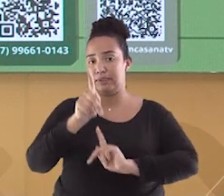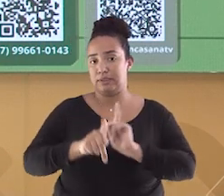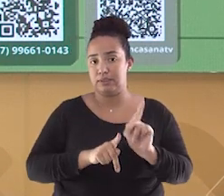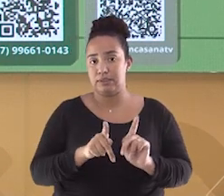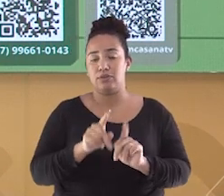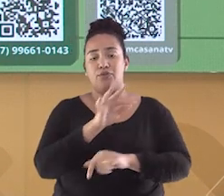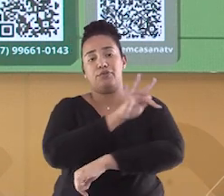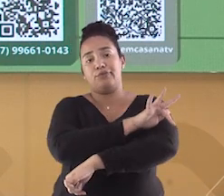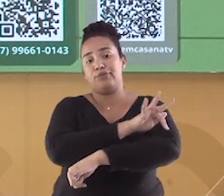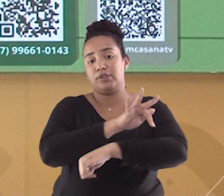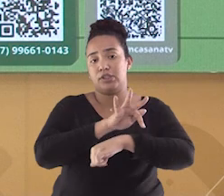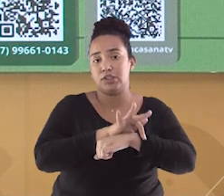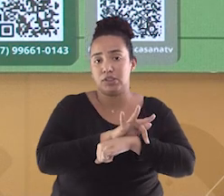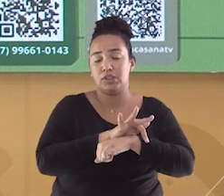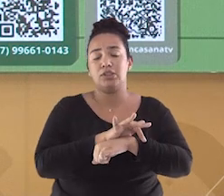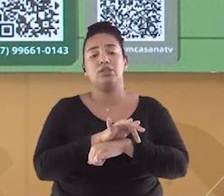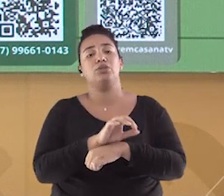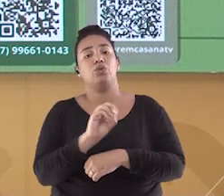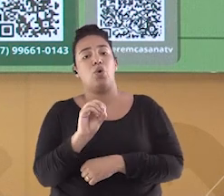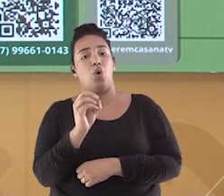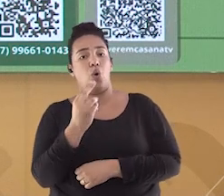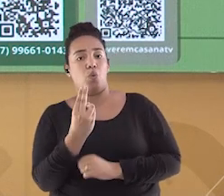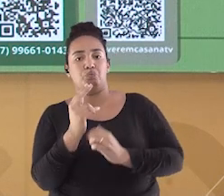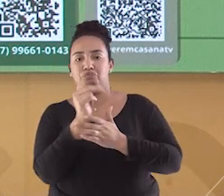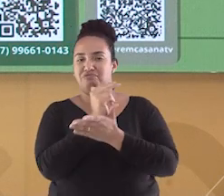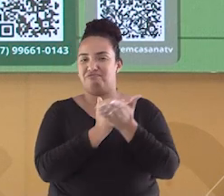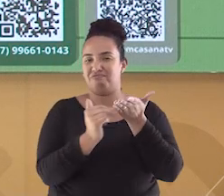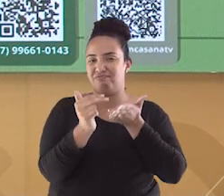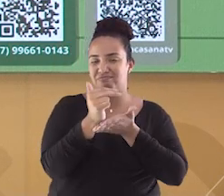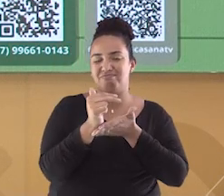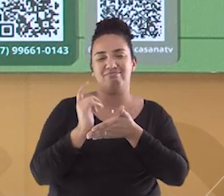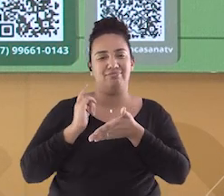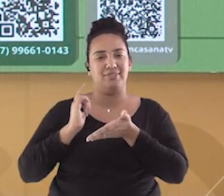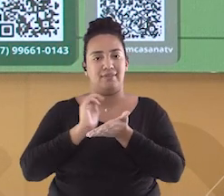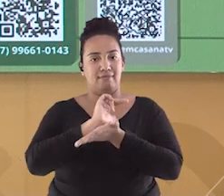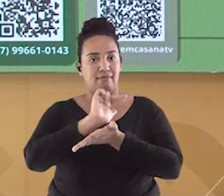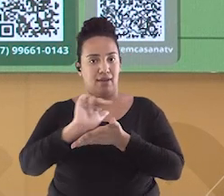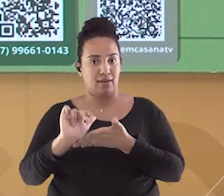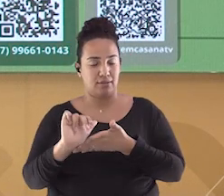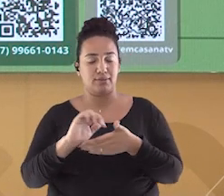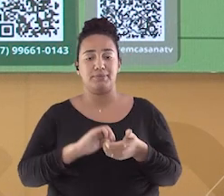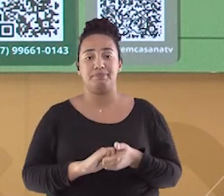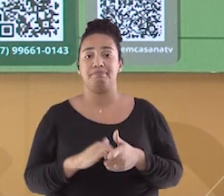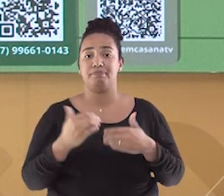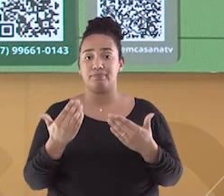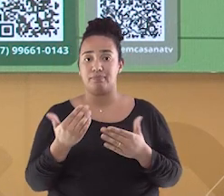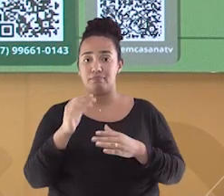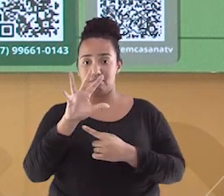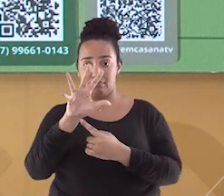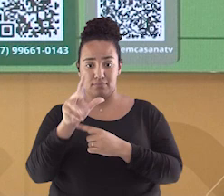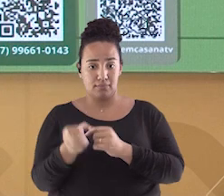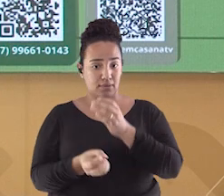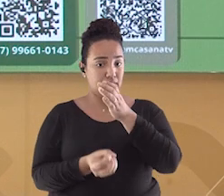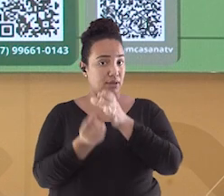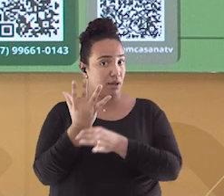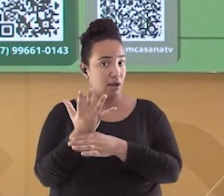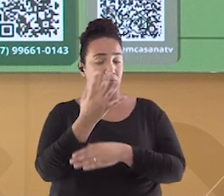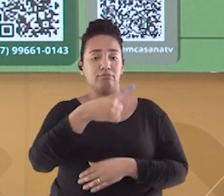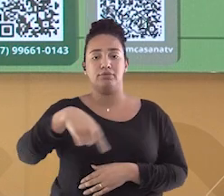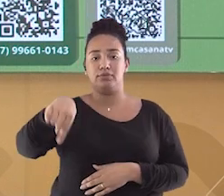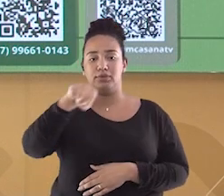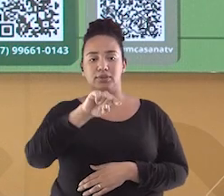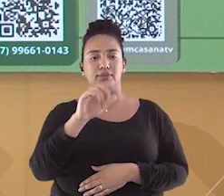mapa demográfico, físico, de anamorfose, entre outros. Ao reproduzir esse